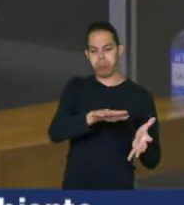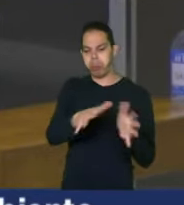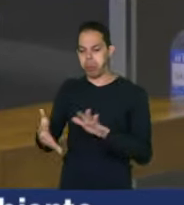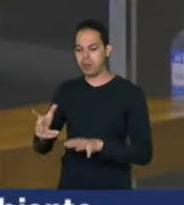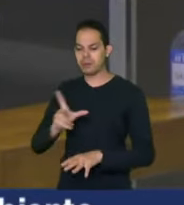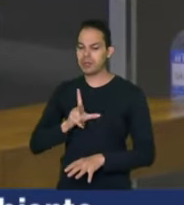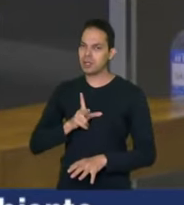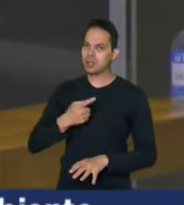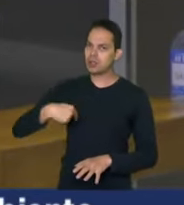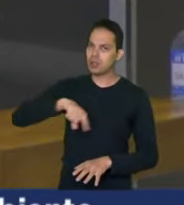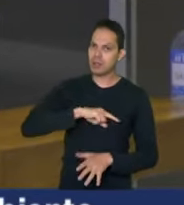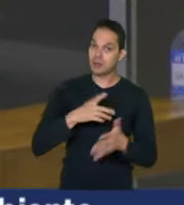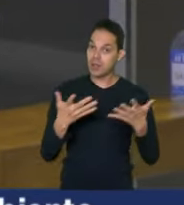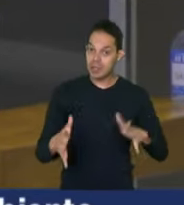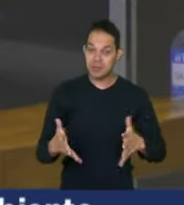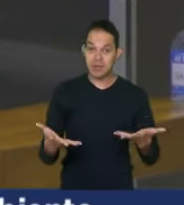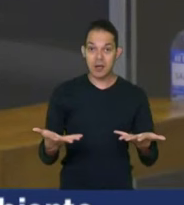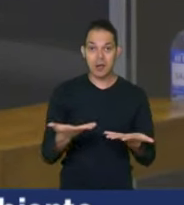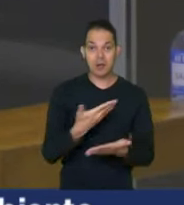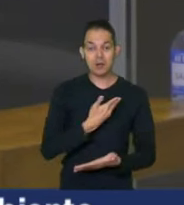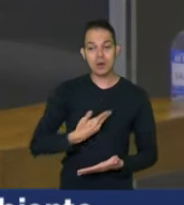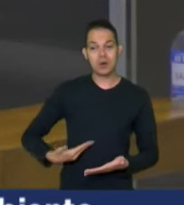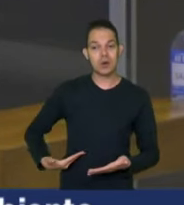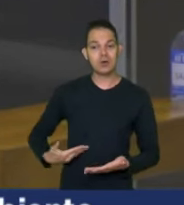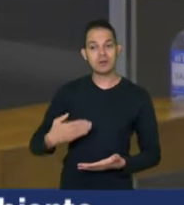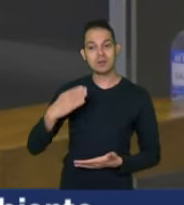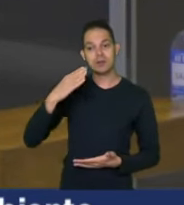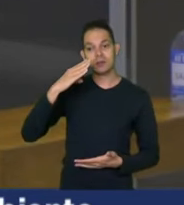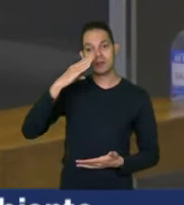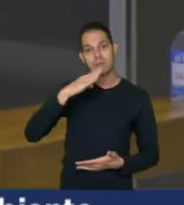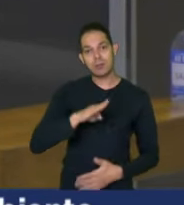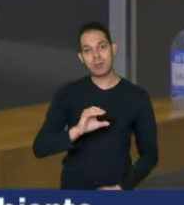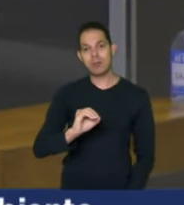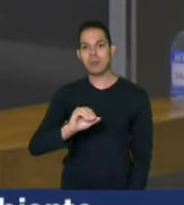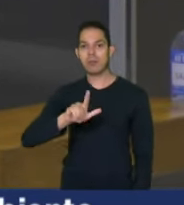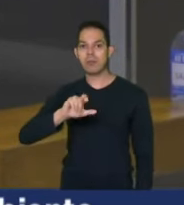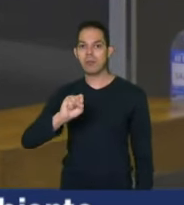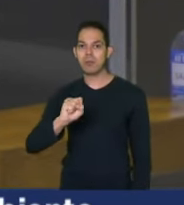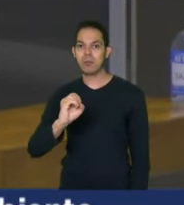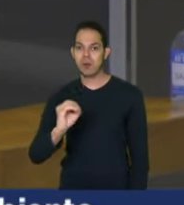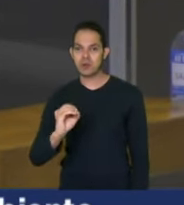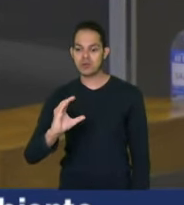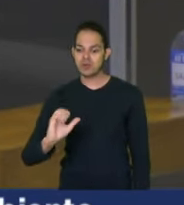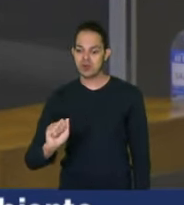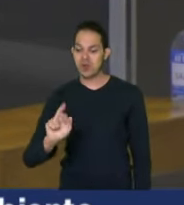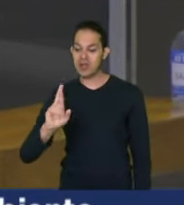anunciada pelo governo bolso caro da Petrobras.